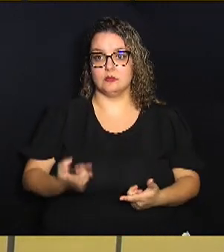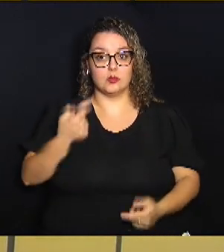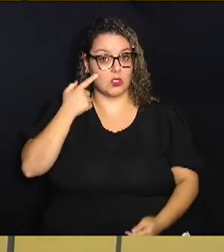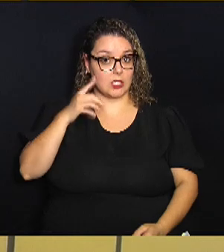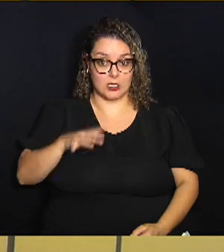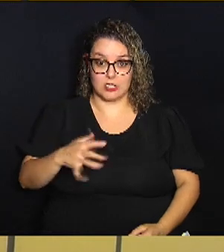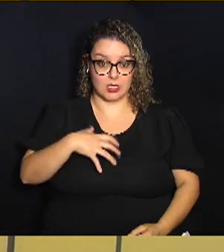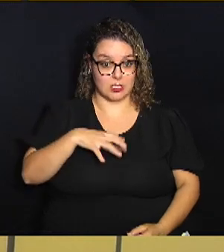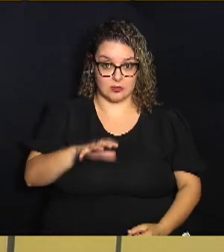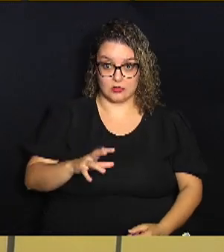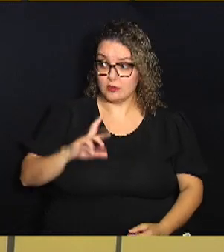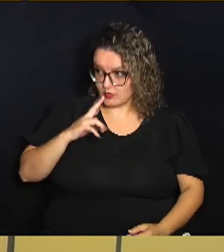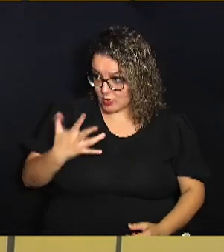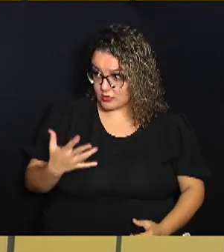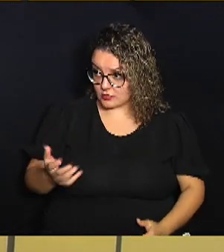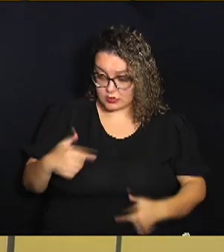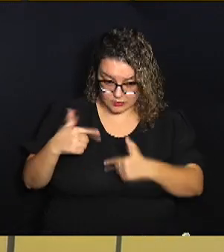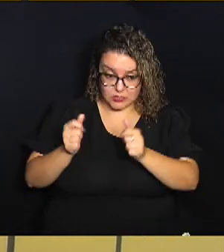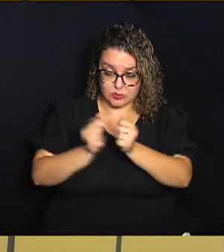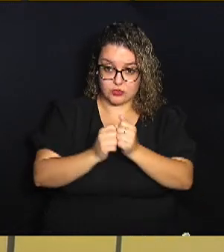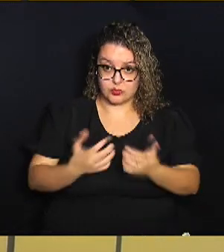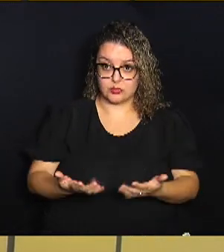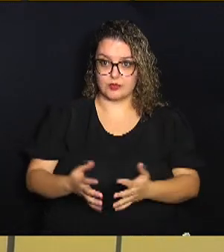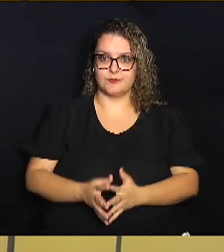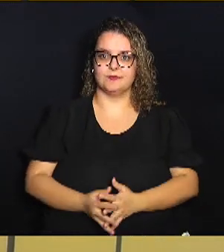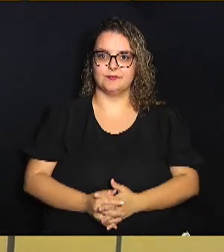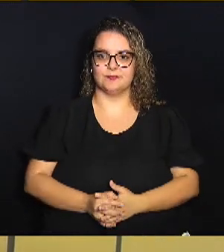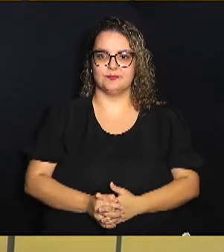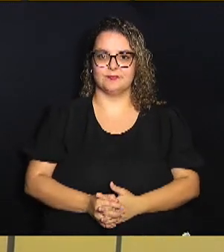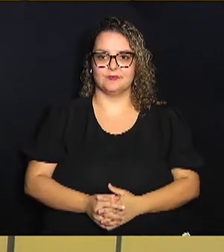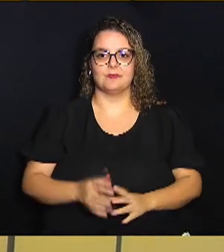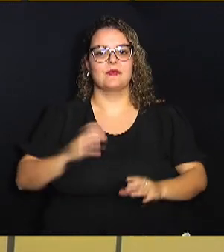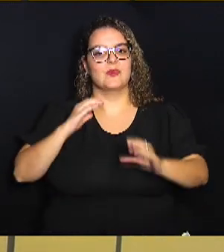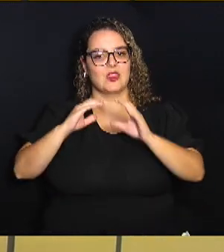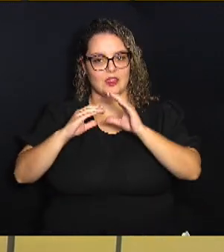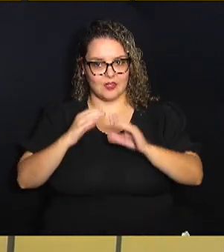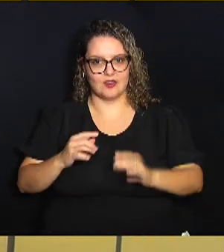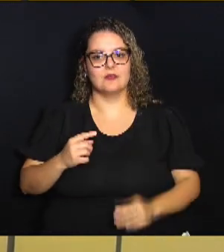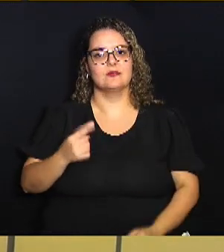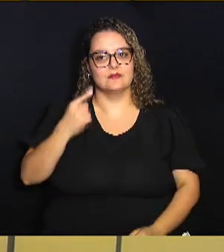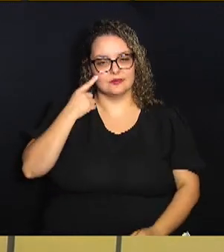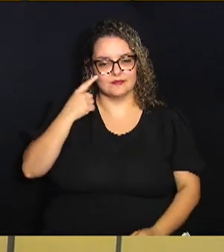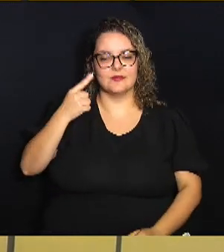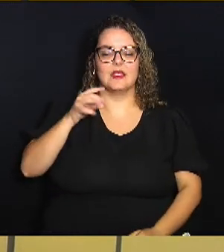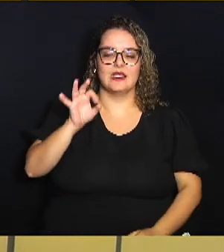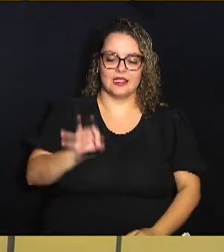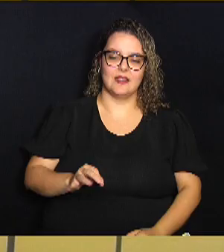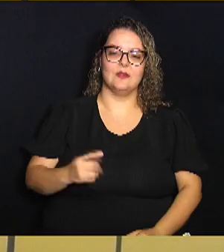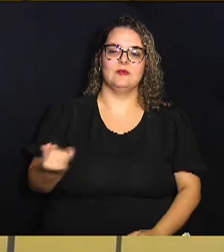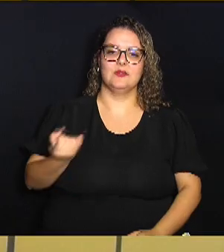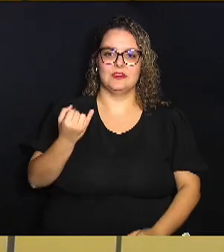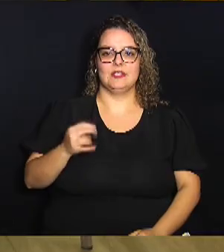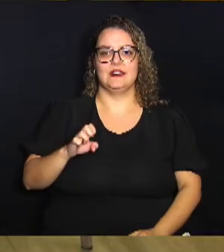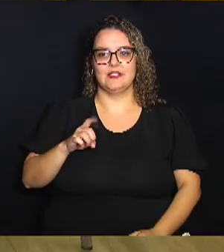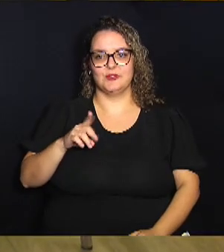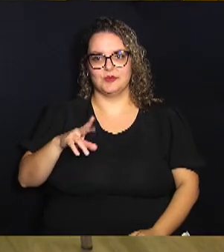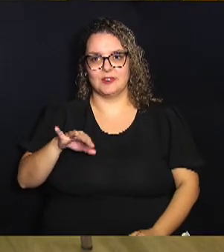essa. Vamos resolver, vamos trabalhar junto, né? Então, comunicação intencional seria o fundamental aqui. Eduardo.